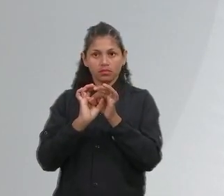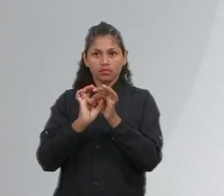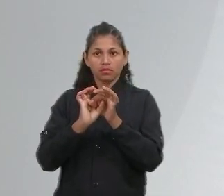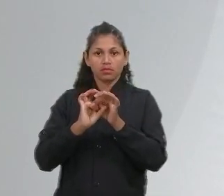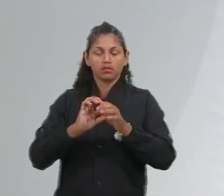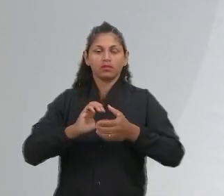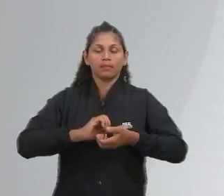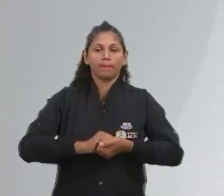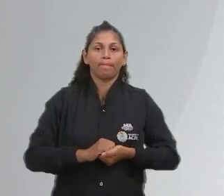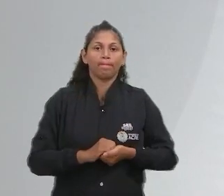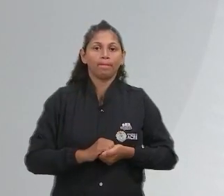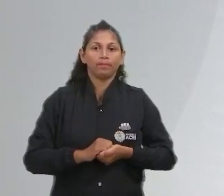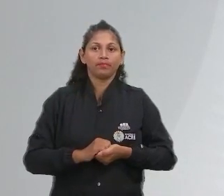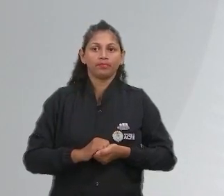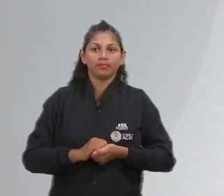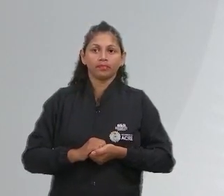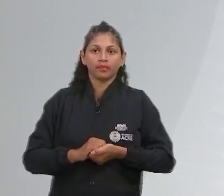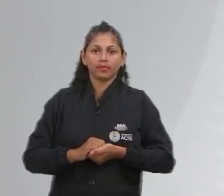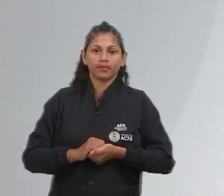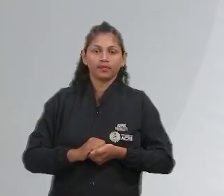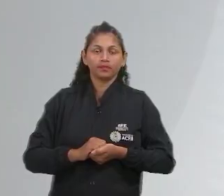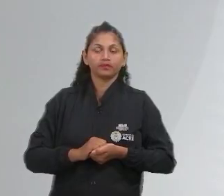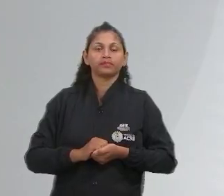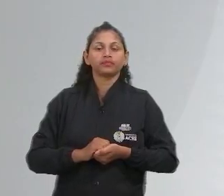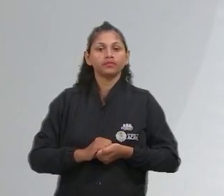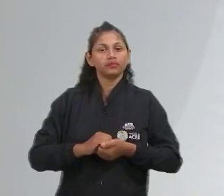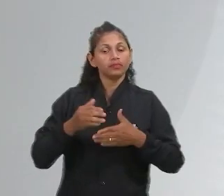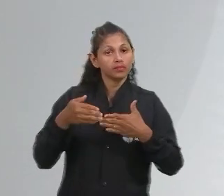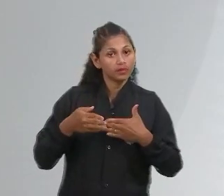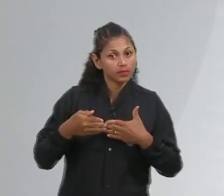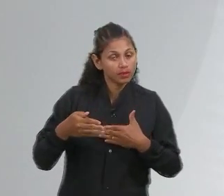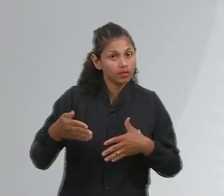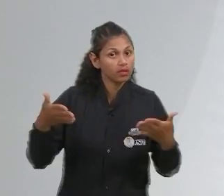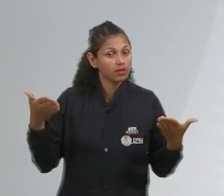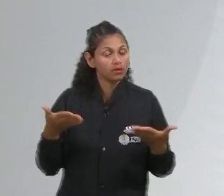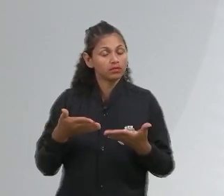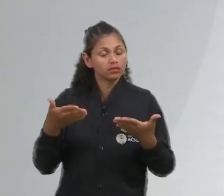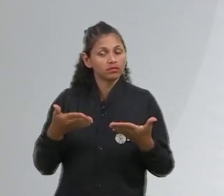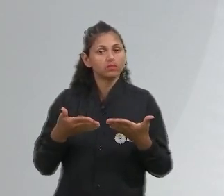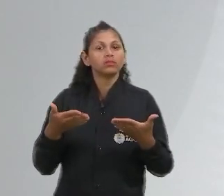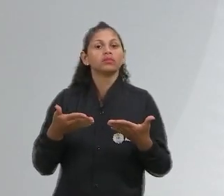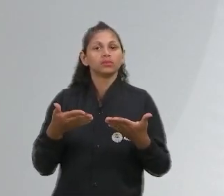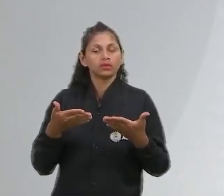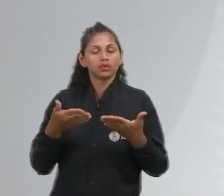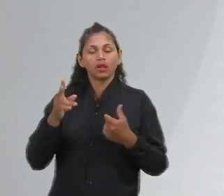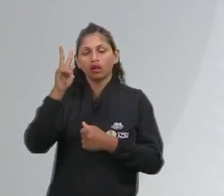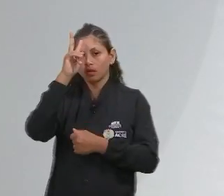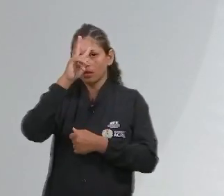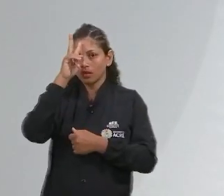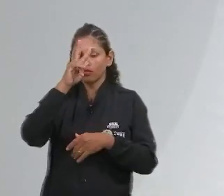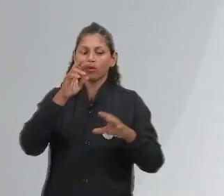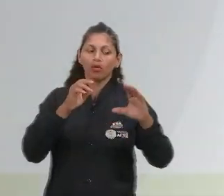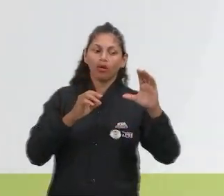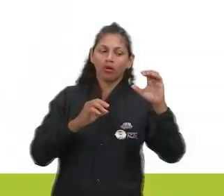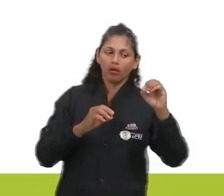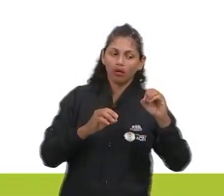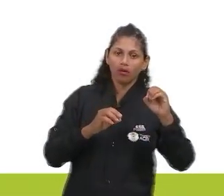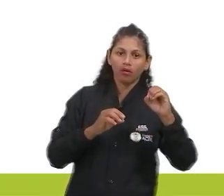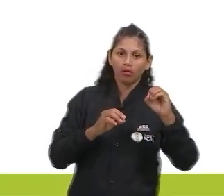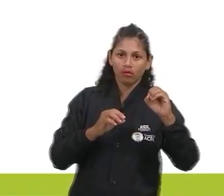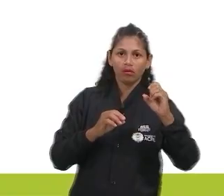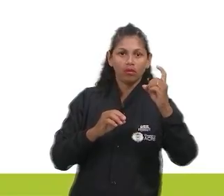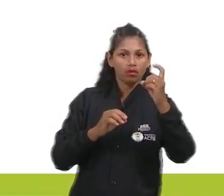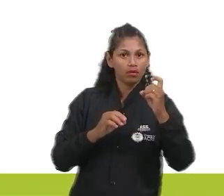elemento hidrogênio, hidroxila. Então, a partir de agora, falou em hidroxila, lembrou aí dessa situação.